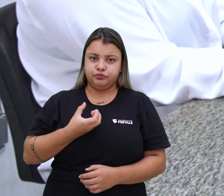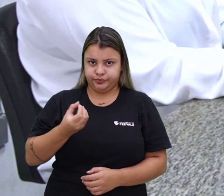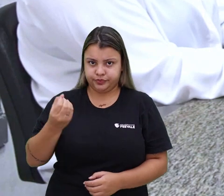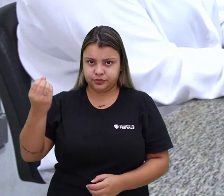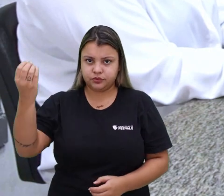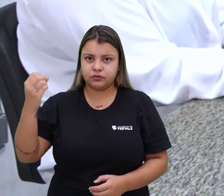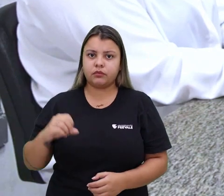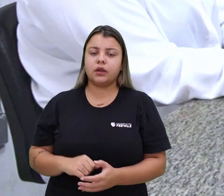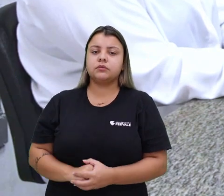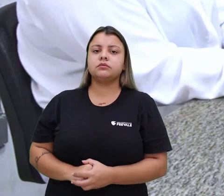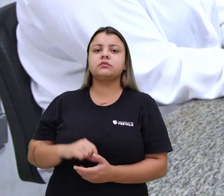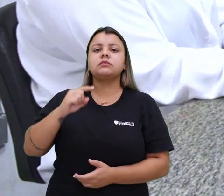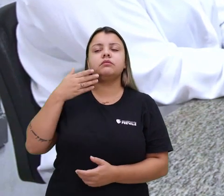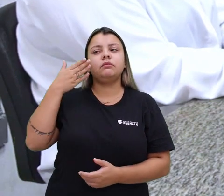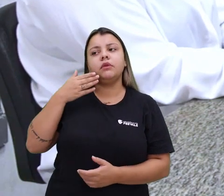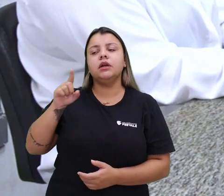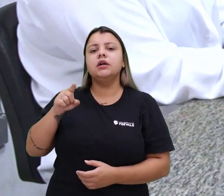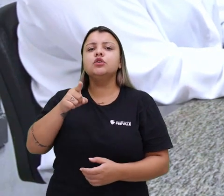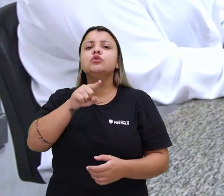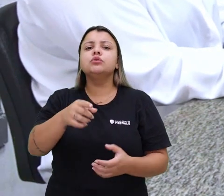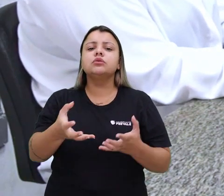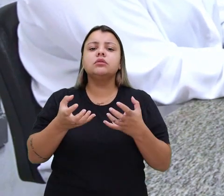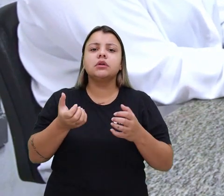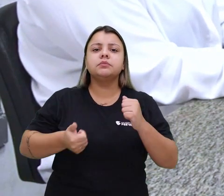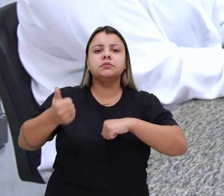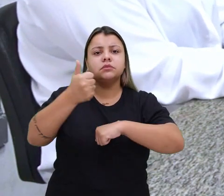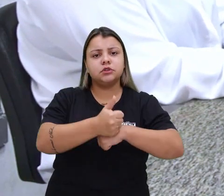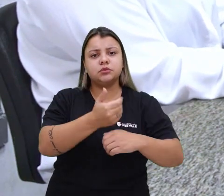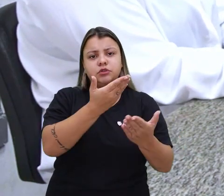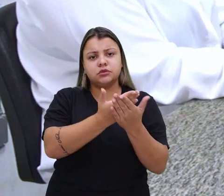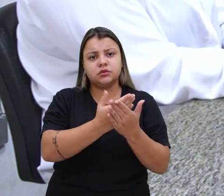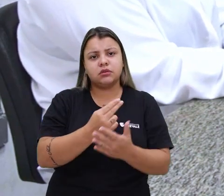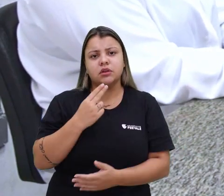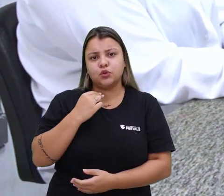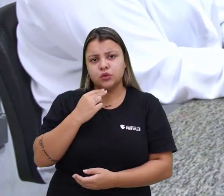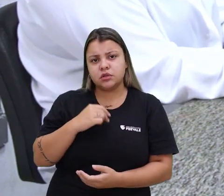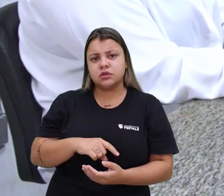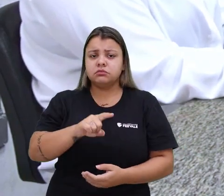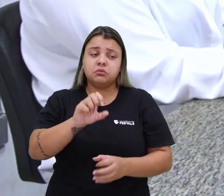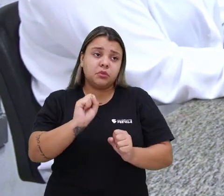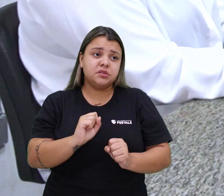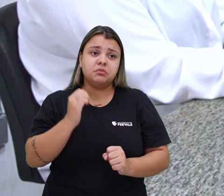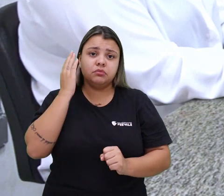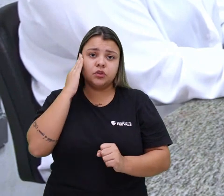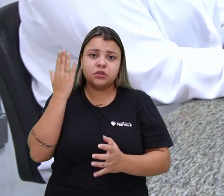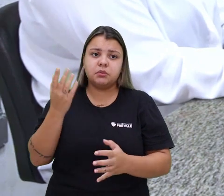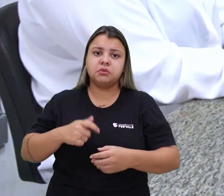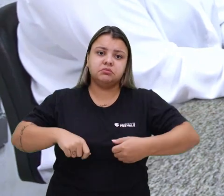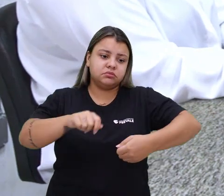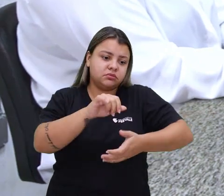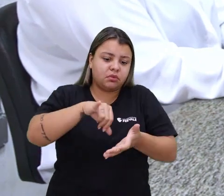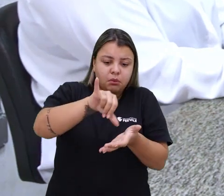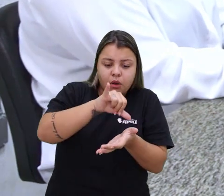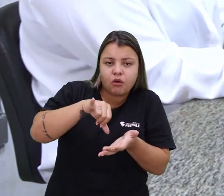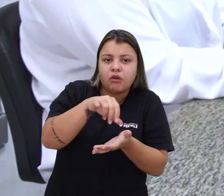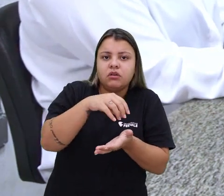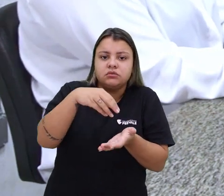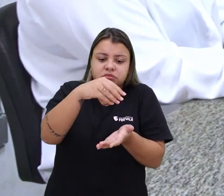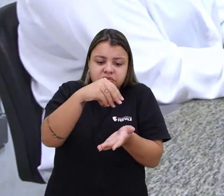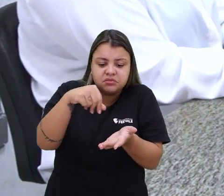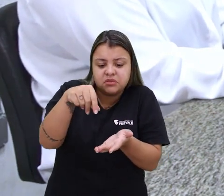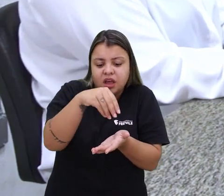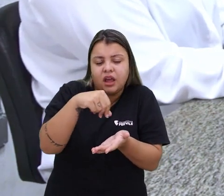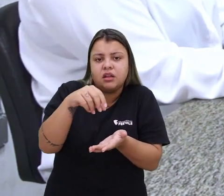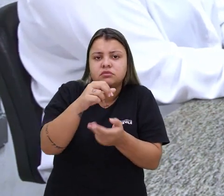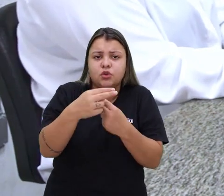um Congresso tu não quer dar uma aula para mim para nutrição vamos dar uma aula que tu sabe vamos dar aula de molhos Caldos ervas